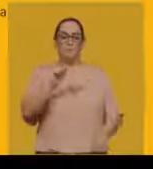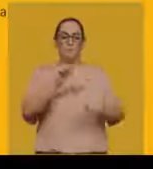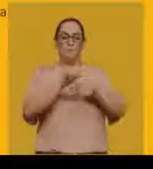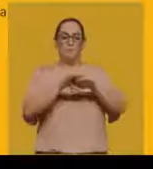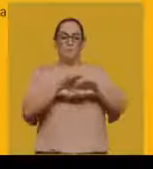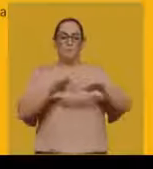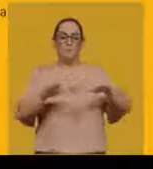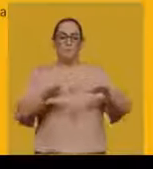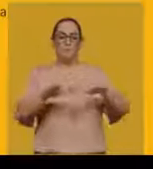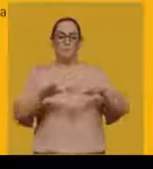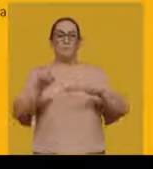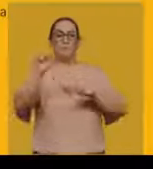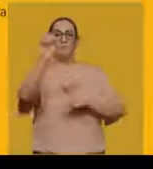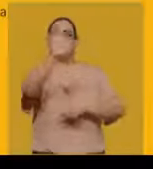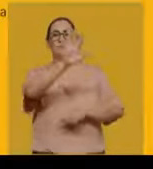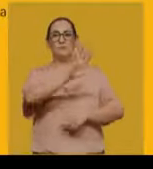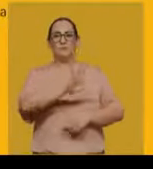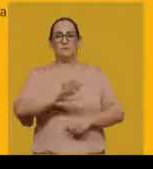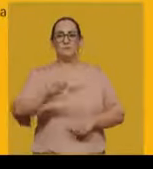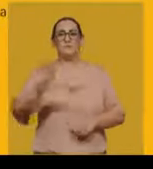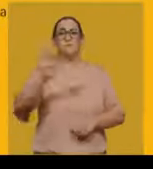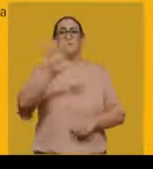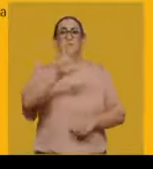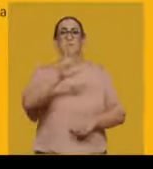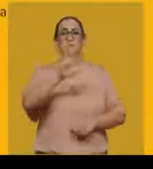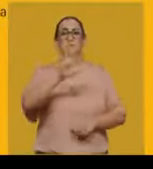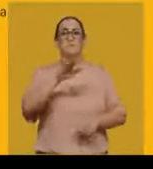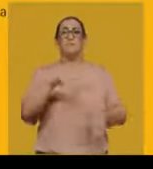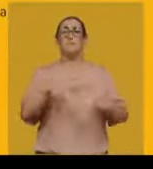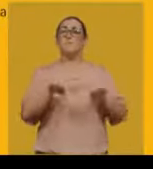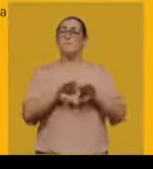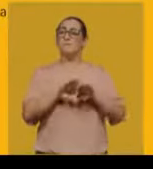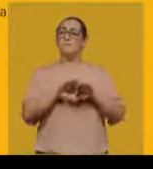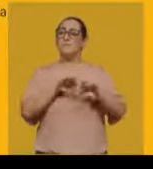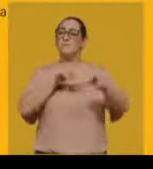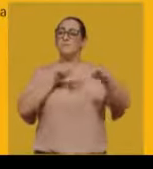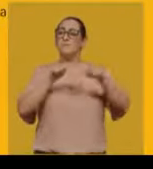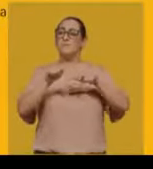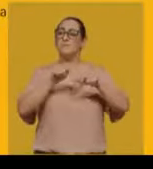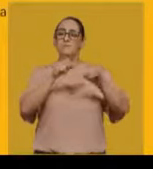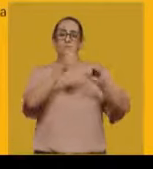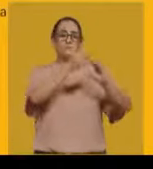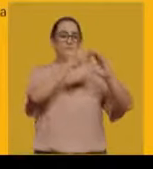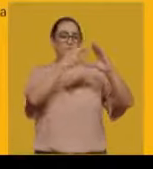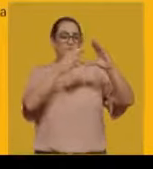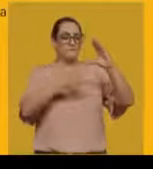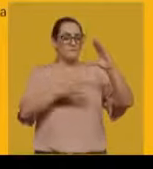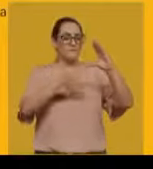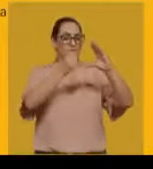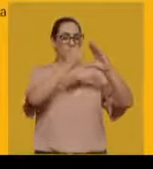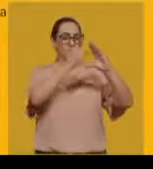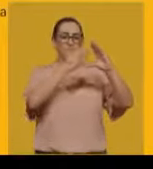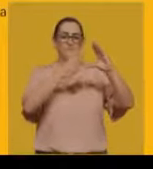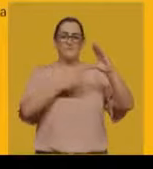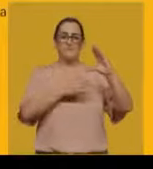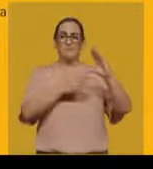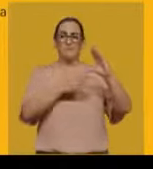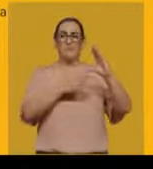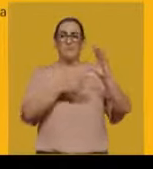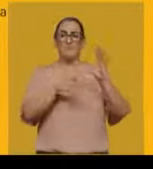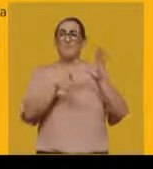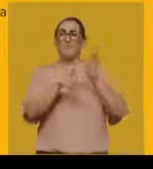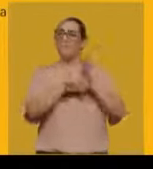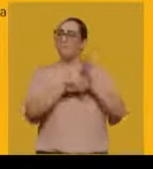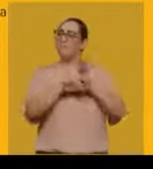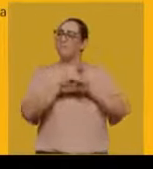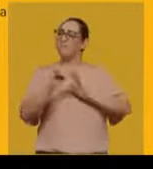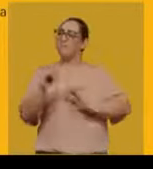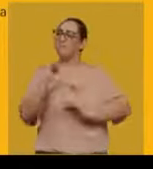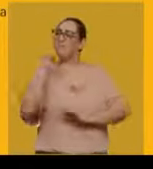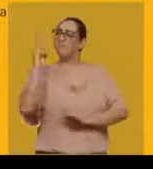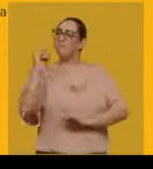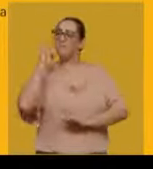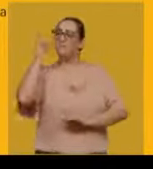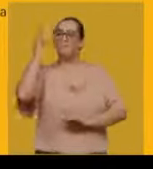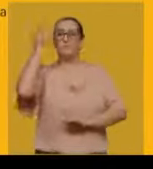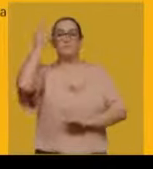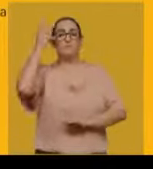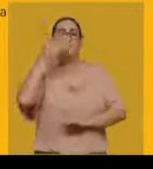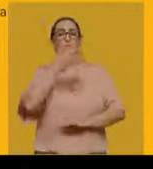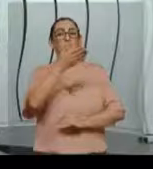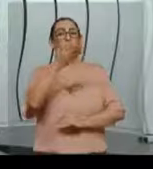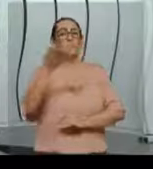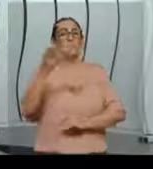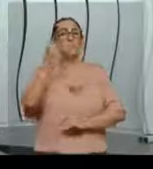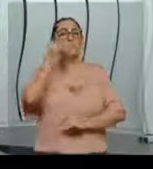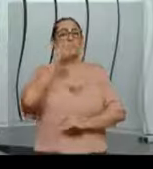ou estereoisômeros, e vamos trabalhar as suas classificações e características, que vai ser extremamente importante para que você,